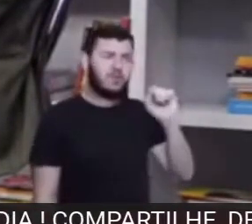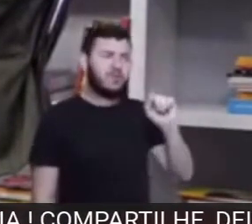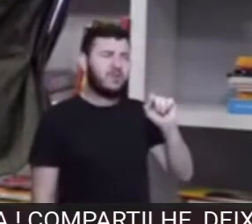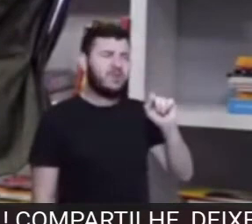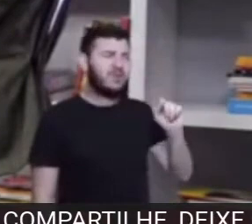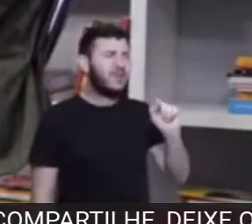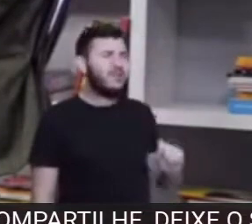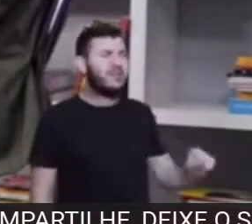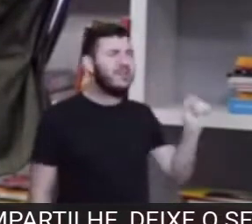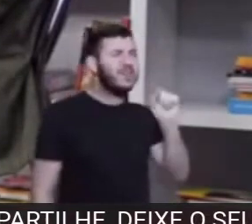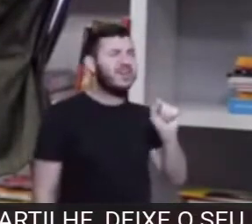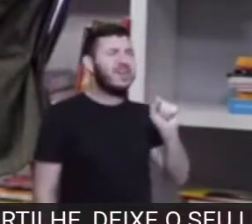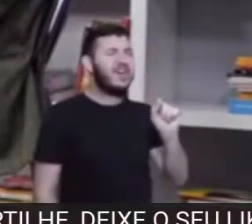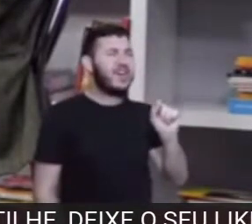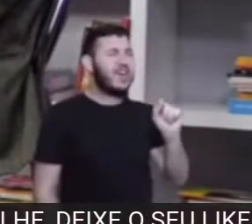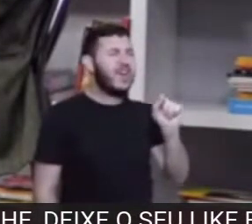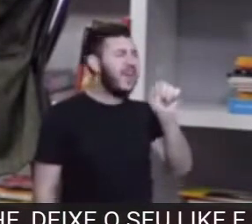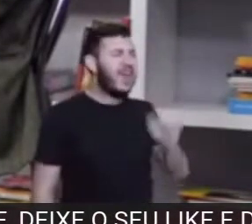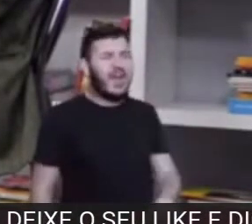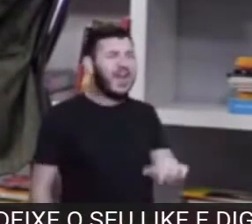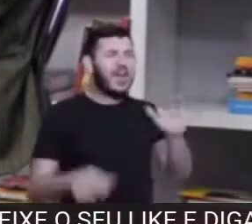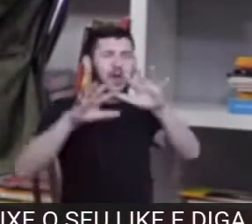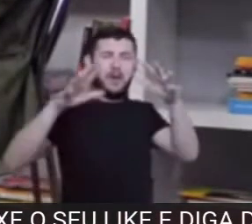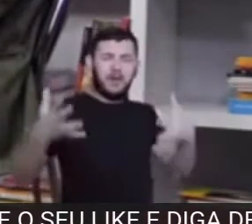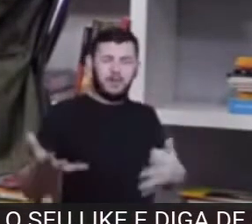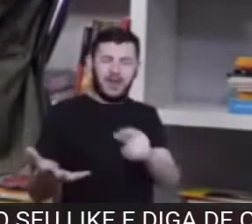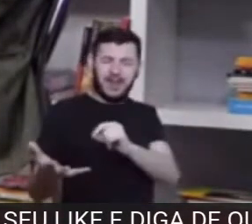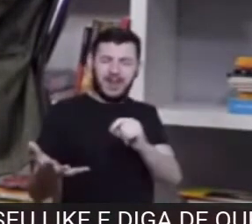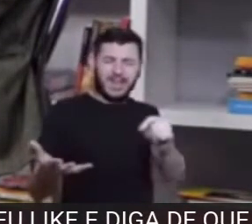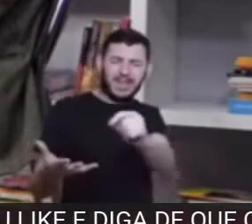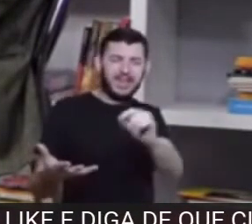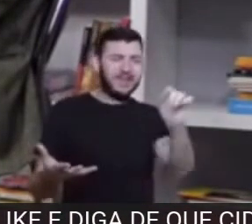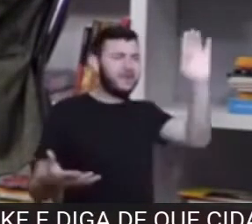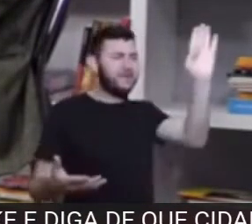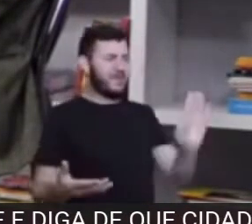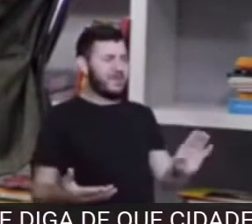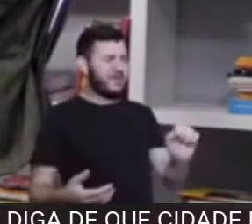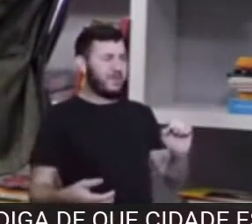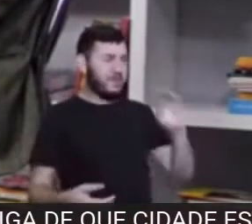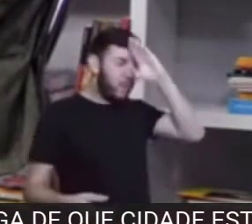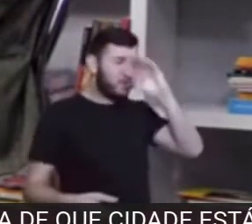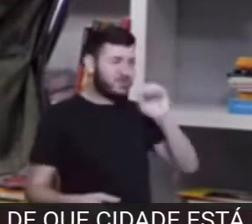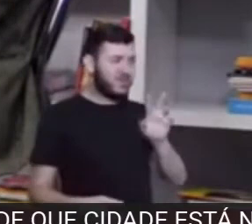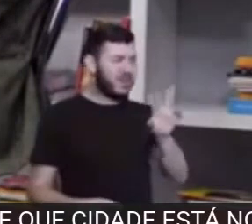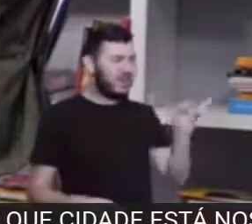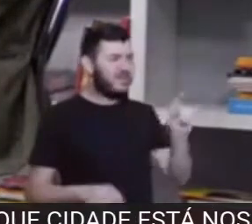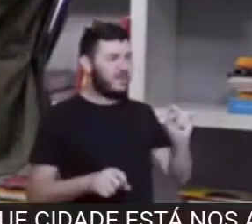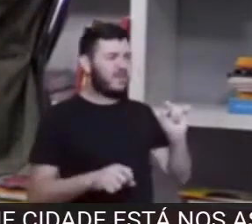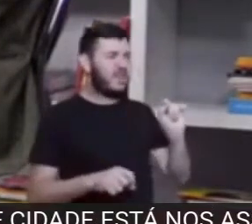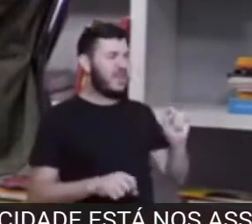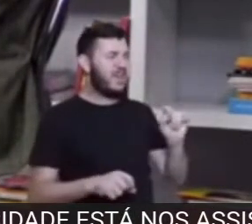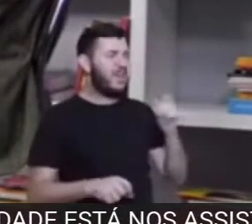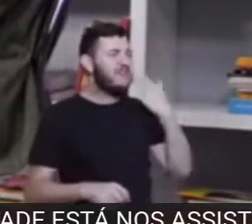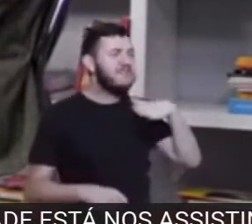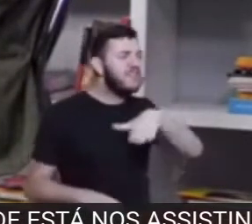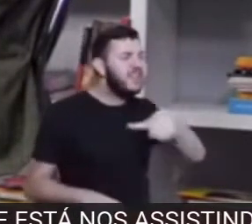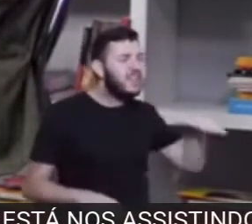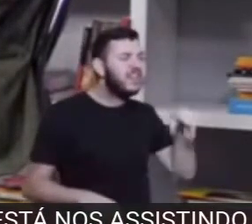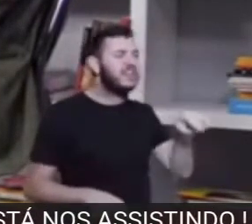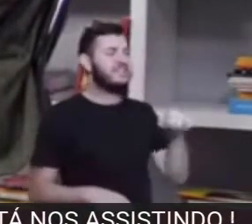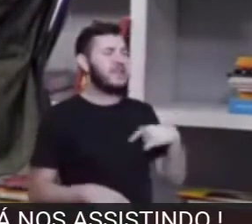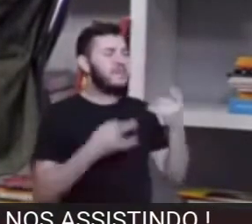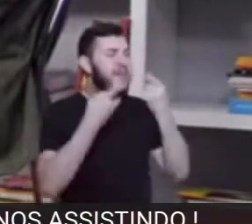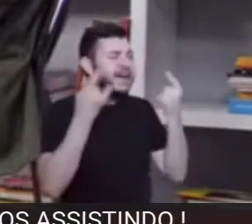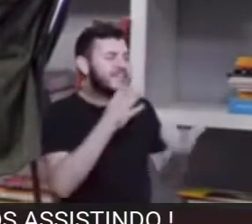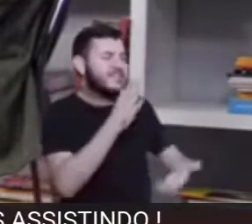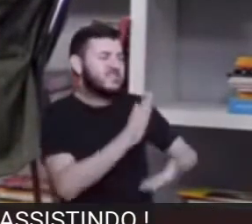do planeta Terra com uma criança, sabe, fazendo essa criança tirar a máscara, já é motivo desse cidadão